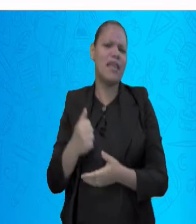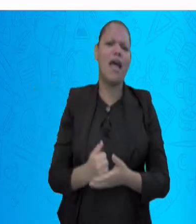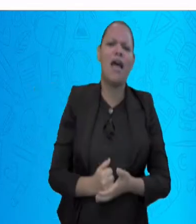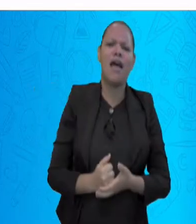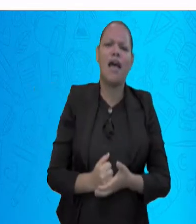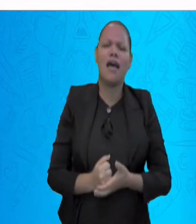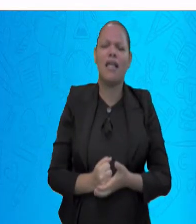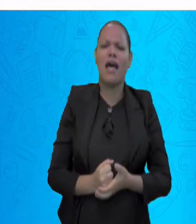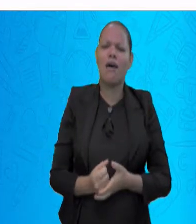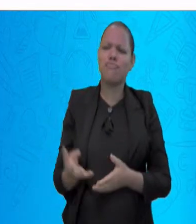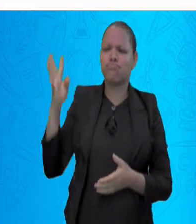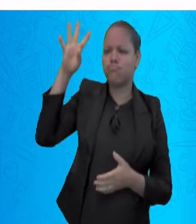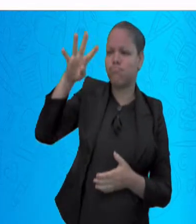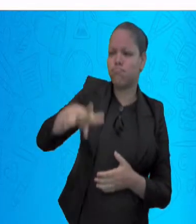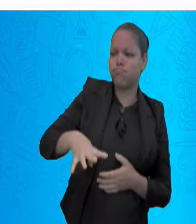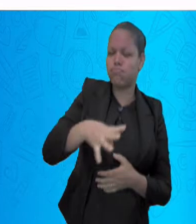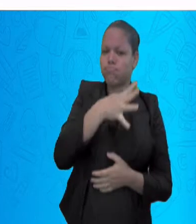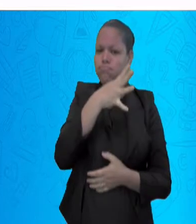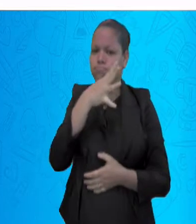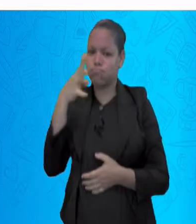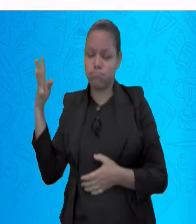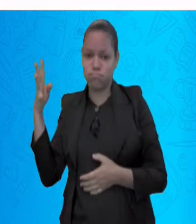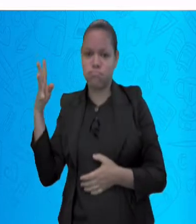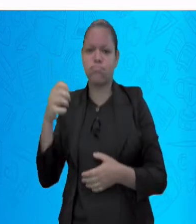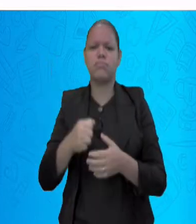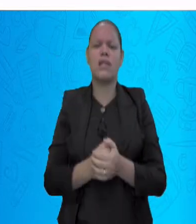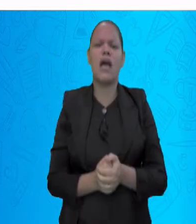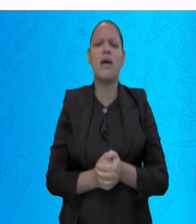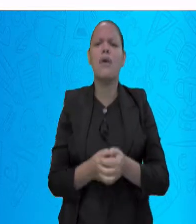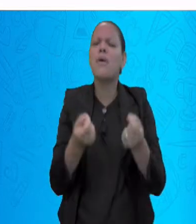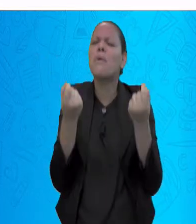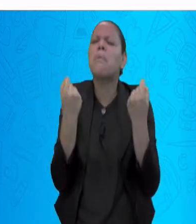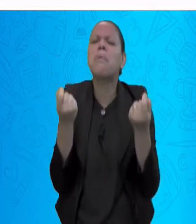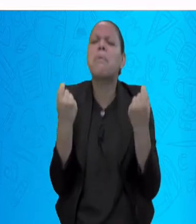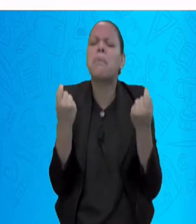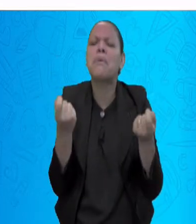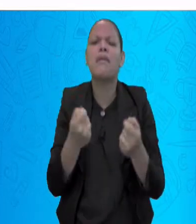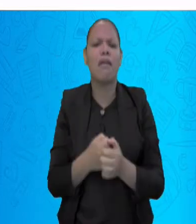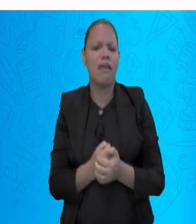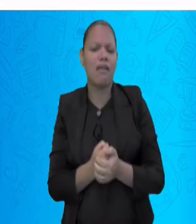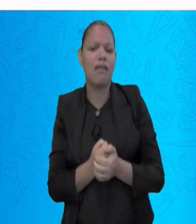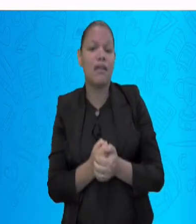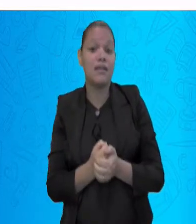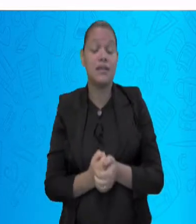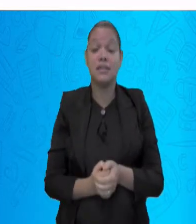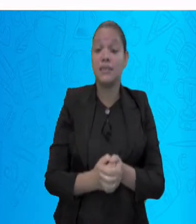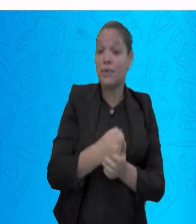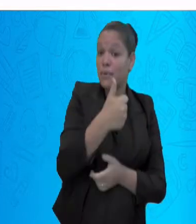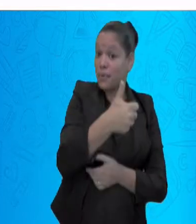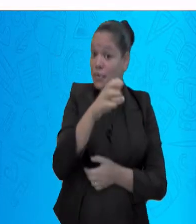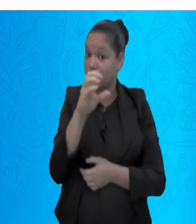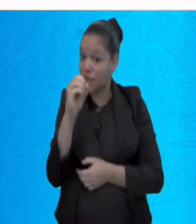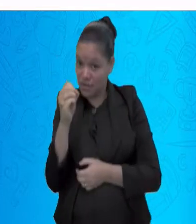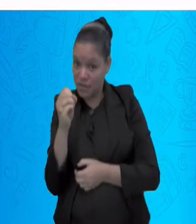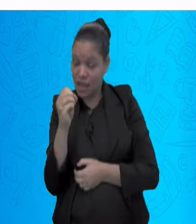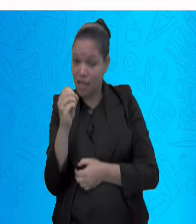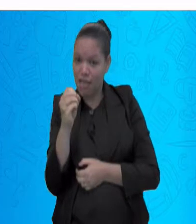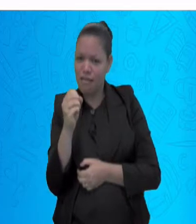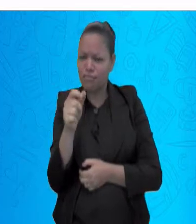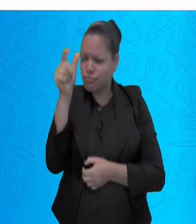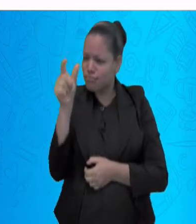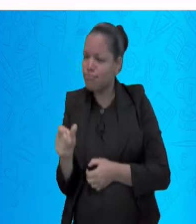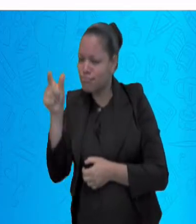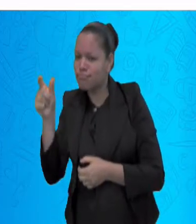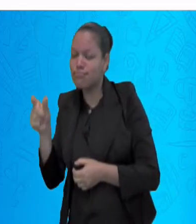seria esse sistema de base 10? São os 10 algarismos que são símbolos diferentes para representar todos os